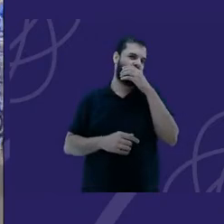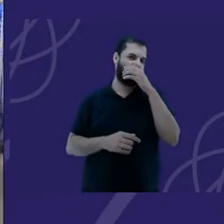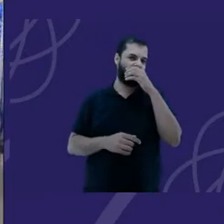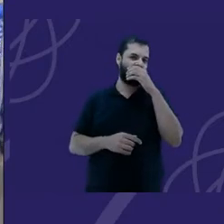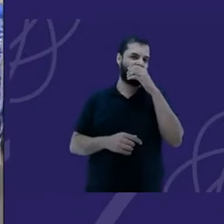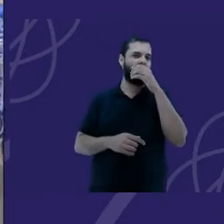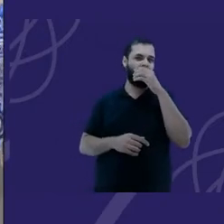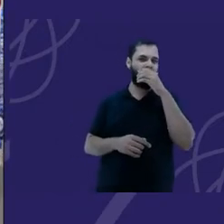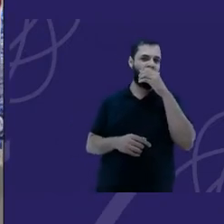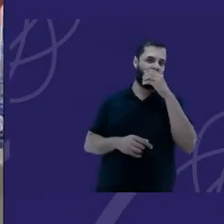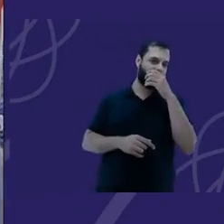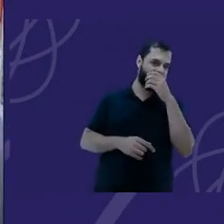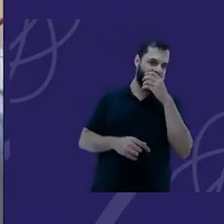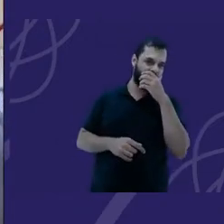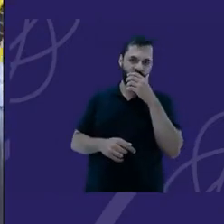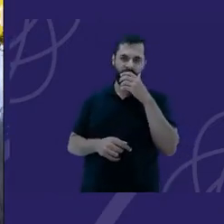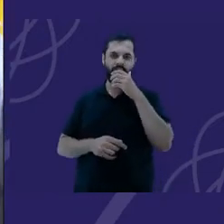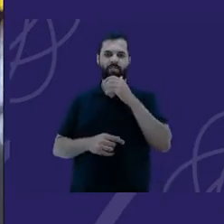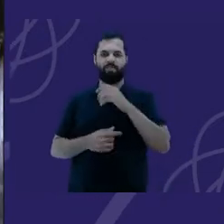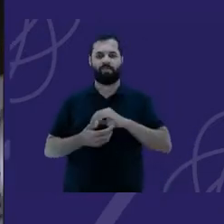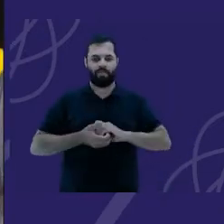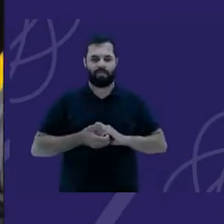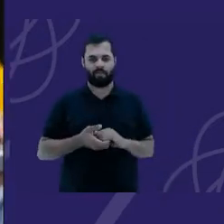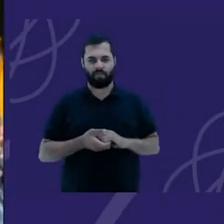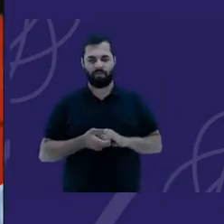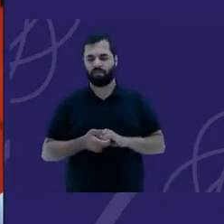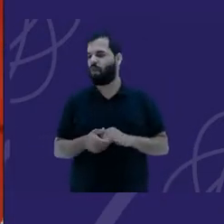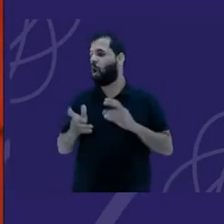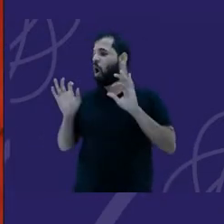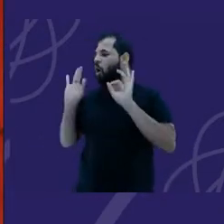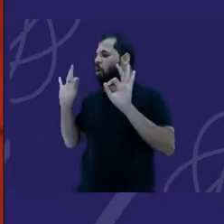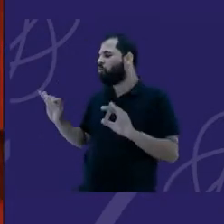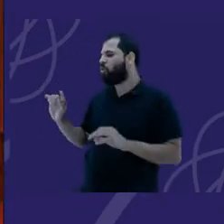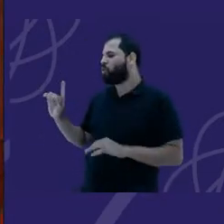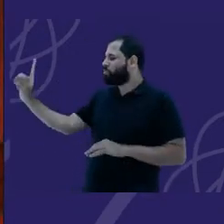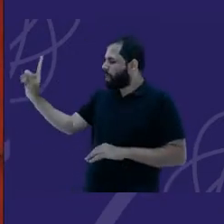Valeu, Alan. É muito bom a sua presença.